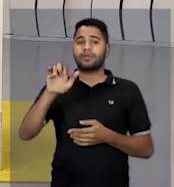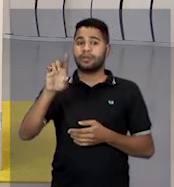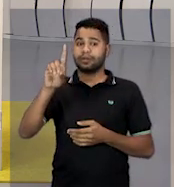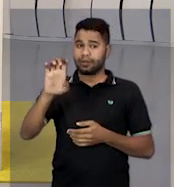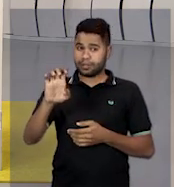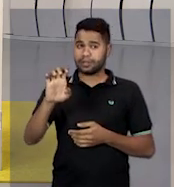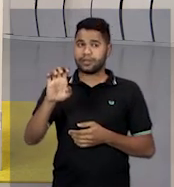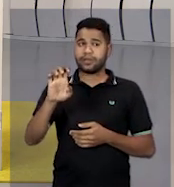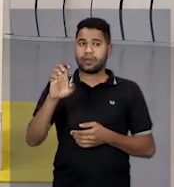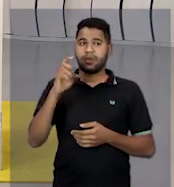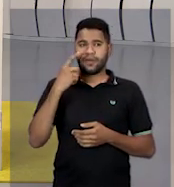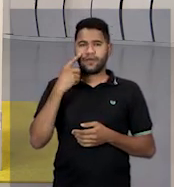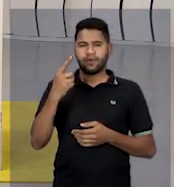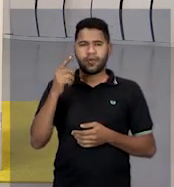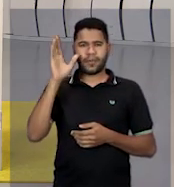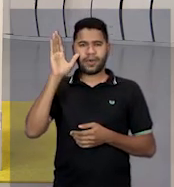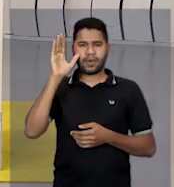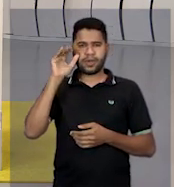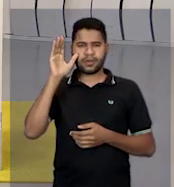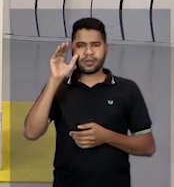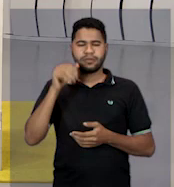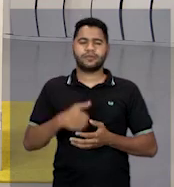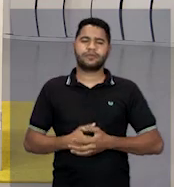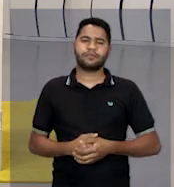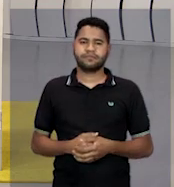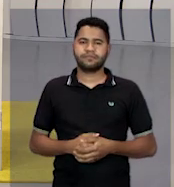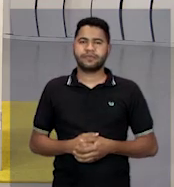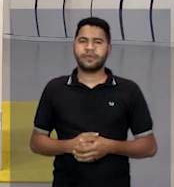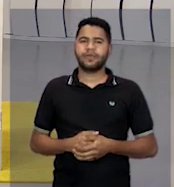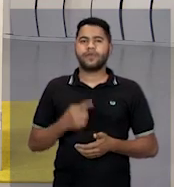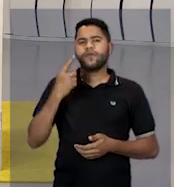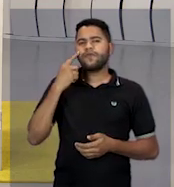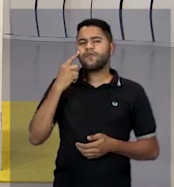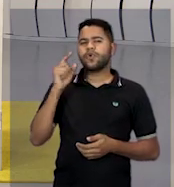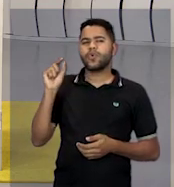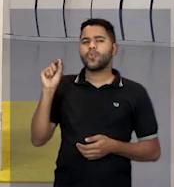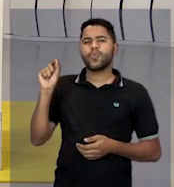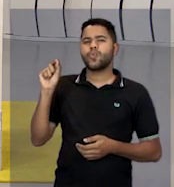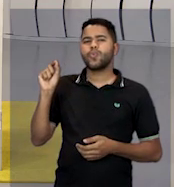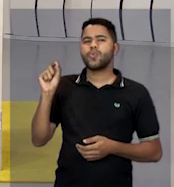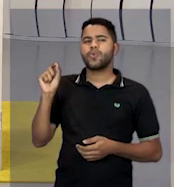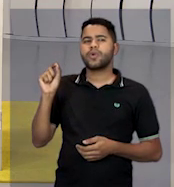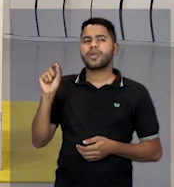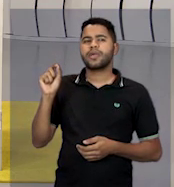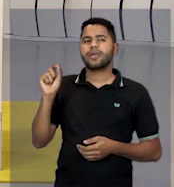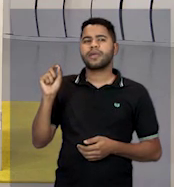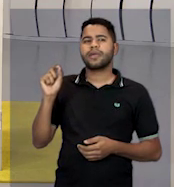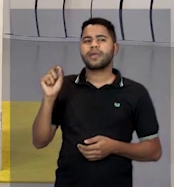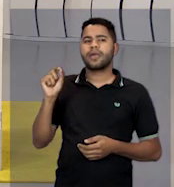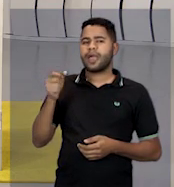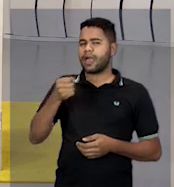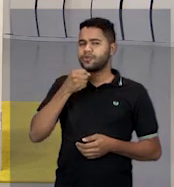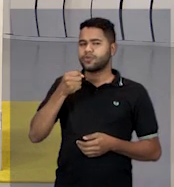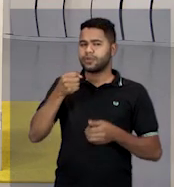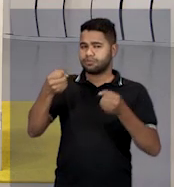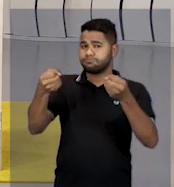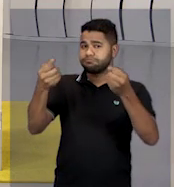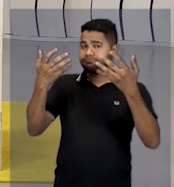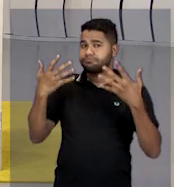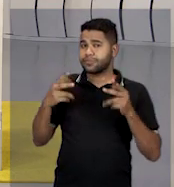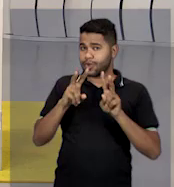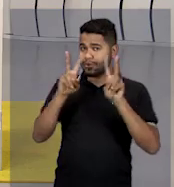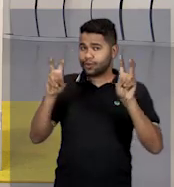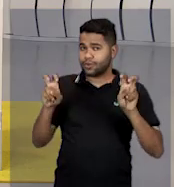Então vamos assistir a essa entrevista e vamos ver o que a jornalista tem a nos dizer